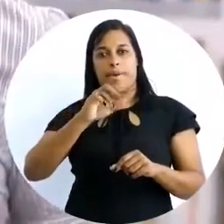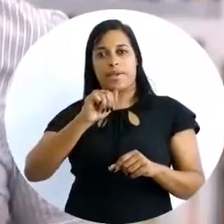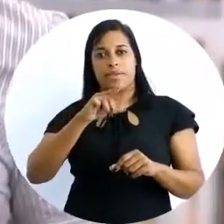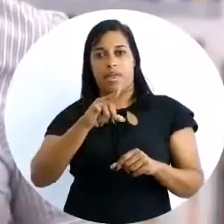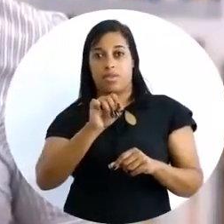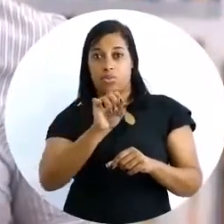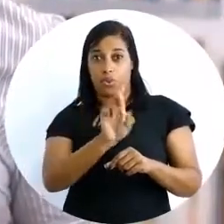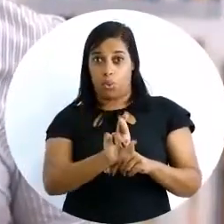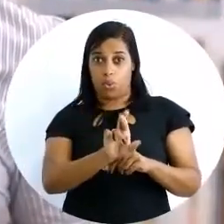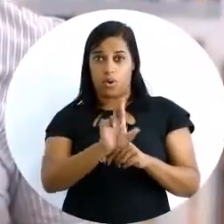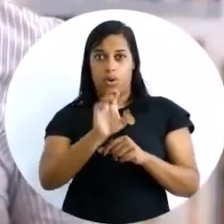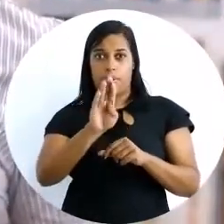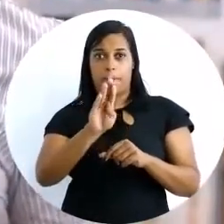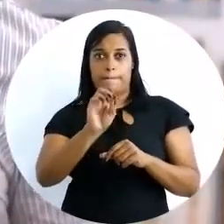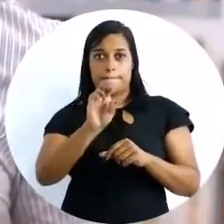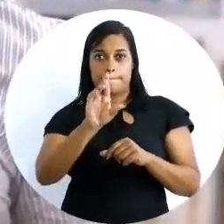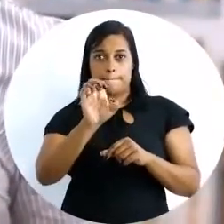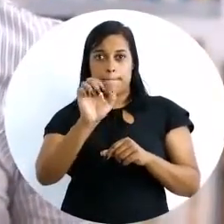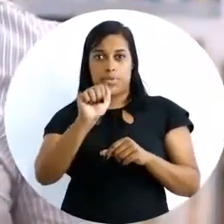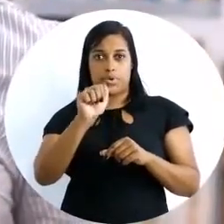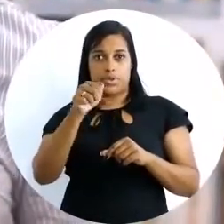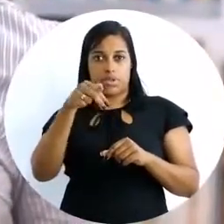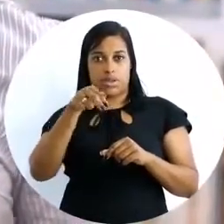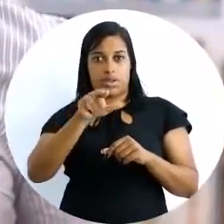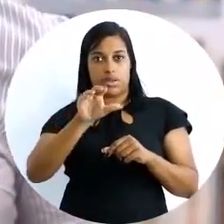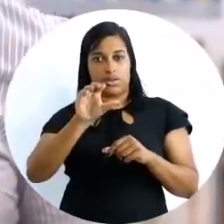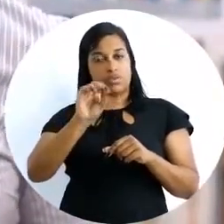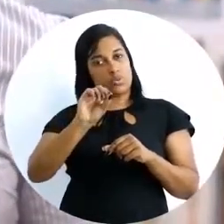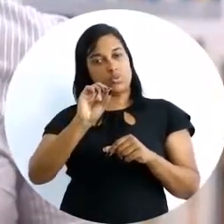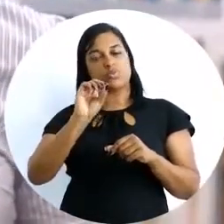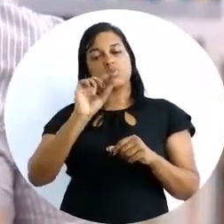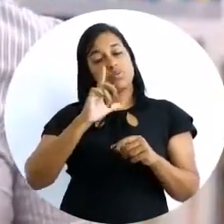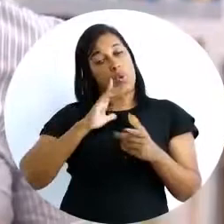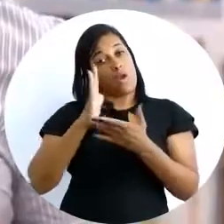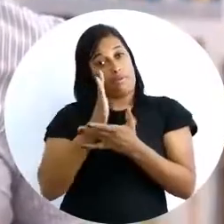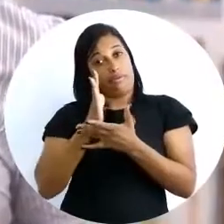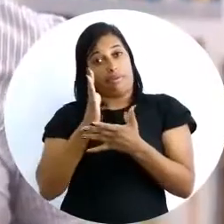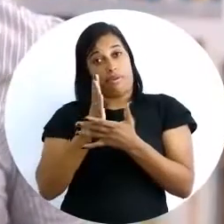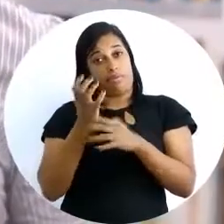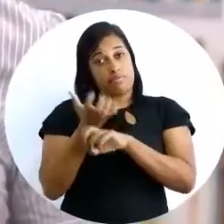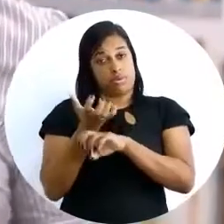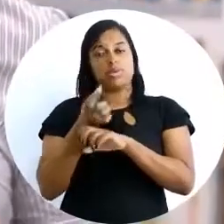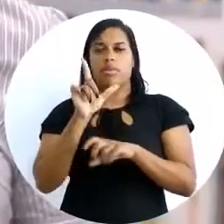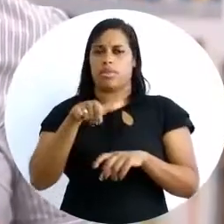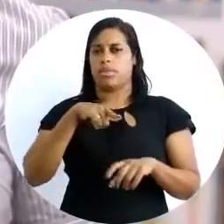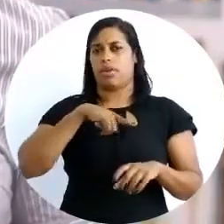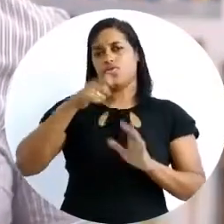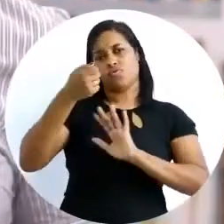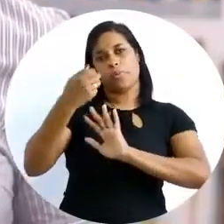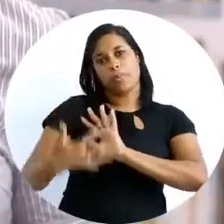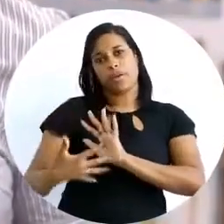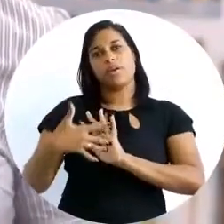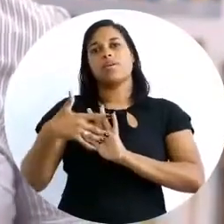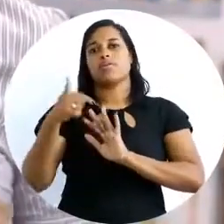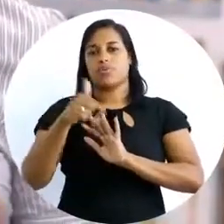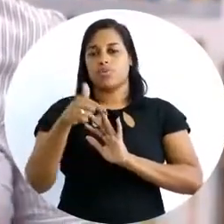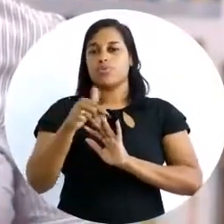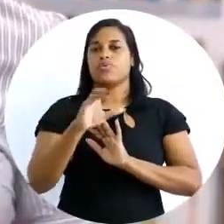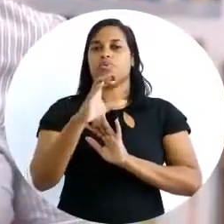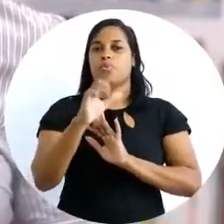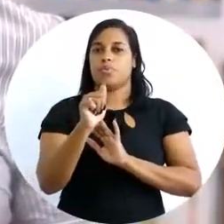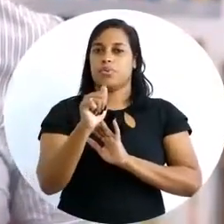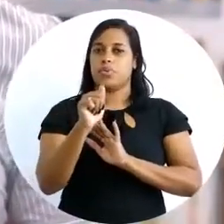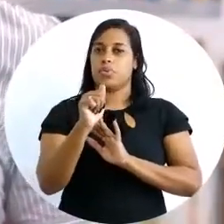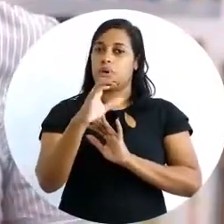caderno, tem um vídeo falando sobre os operadores booleanos. Se vocês quiserem saber um pouquinho mais como se processa essa busca,